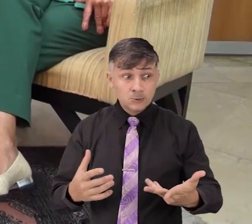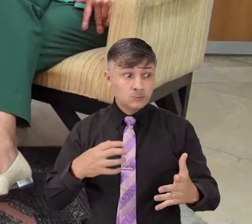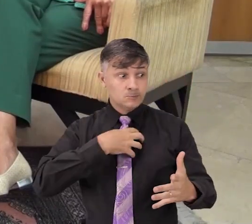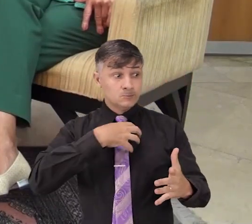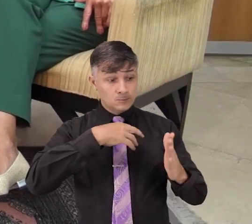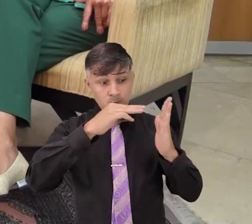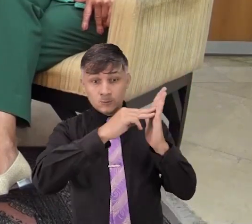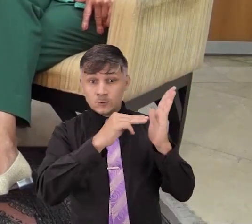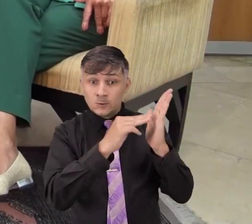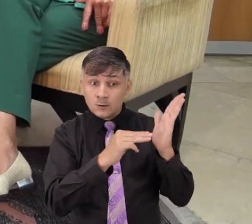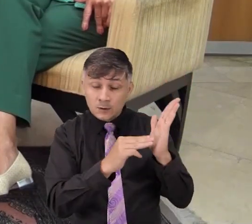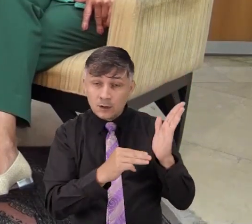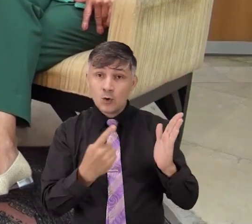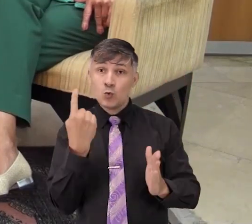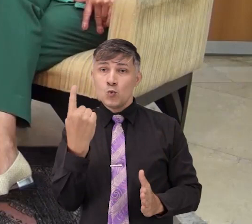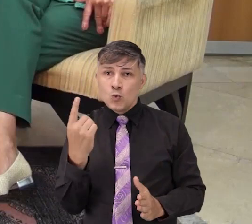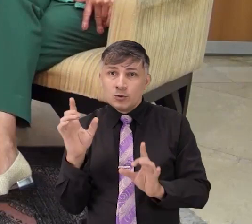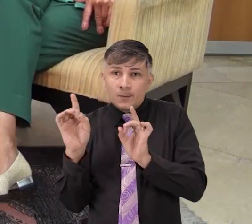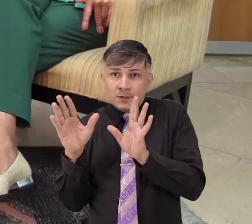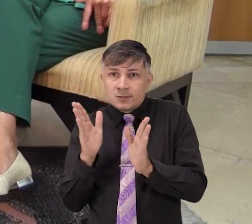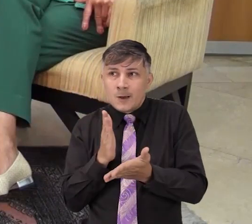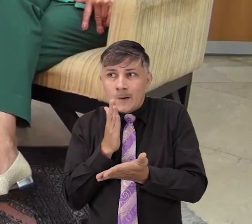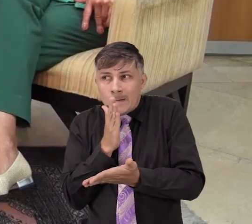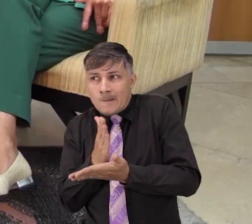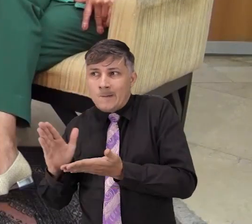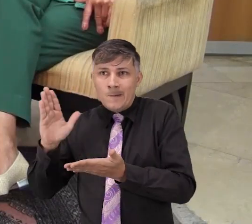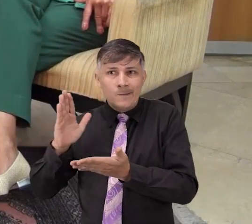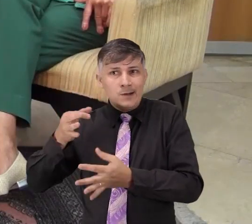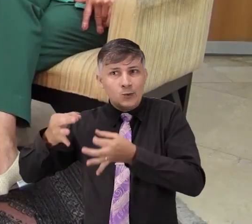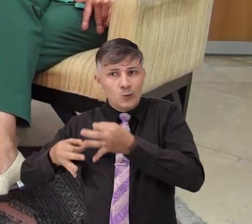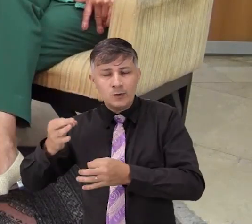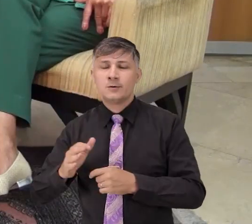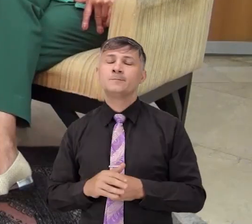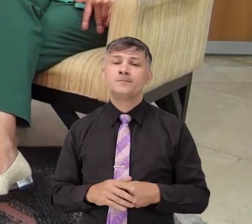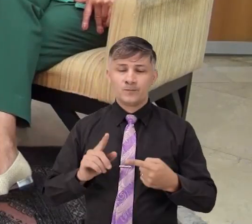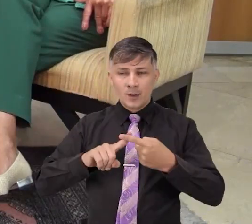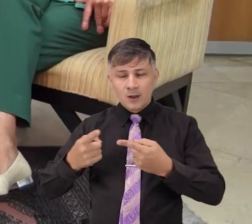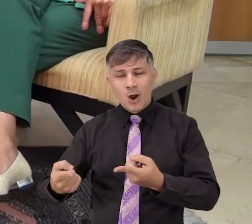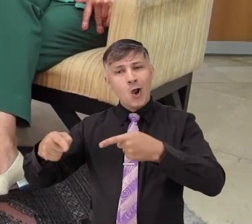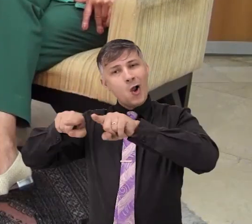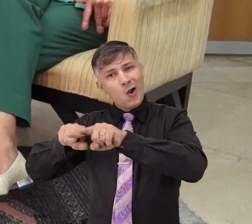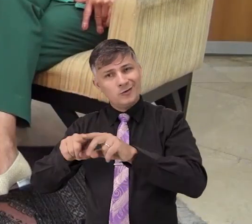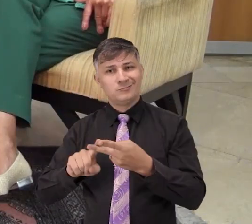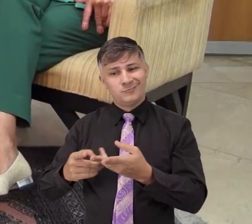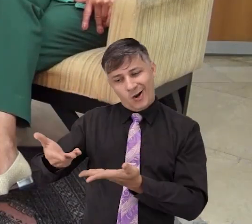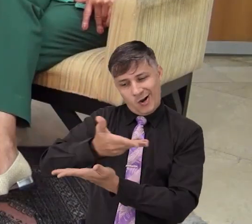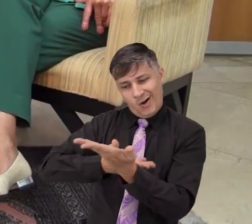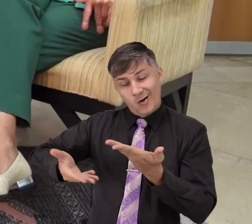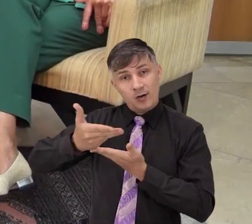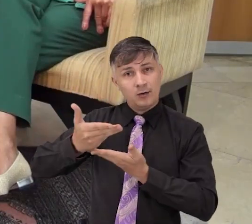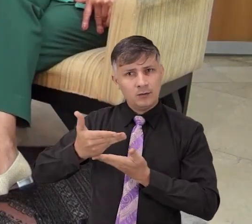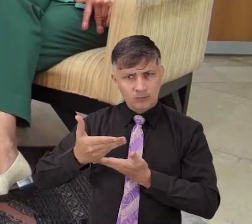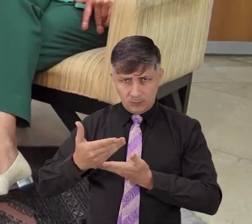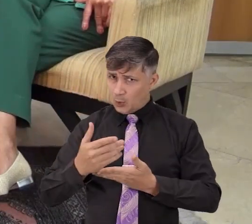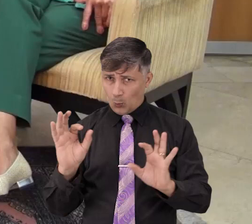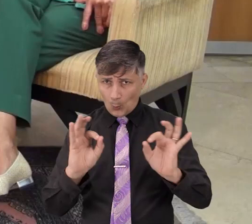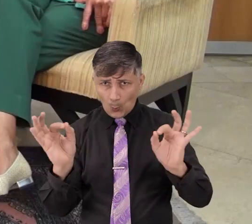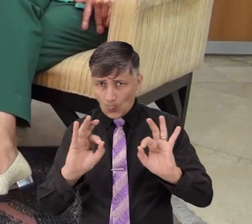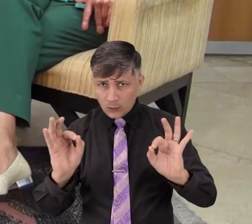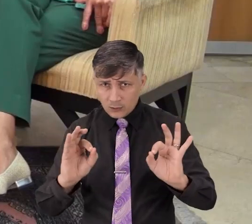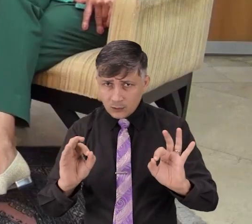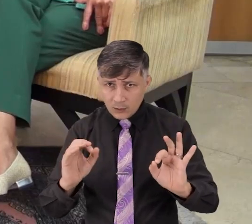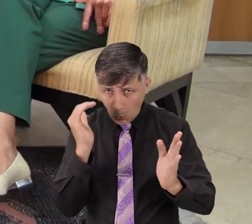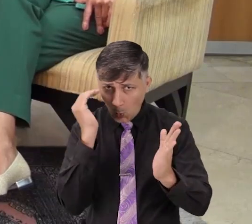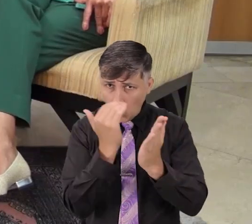métodos considerados uma alternativa à jurisdição, que são a conciliação e a mediação, não estão tendo